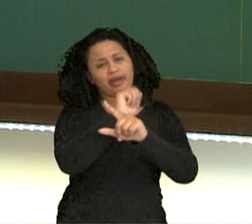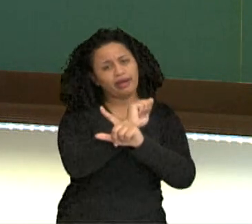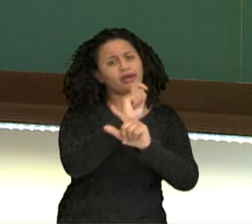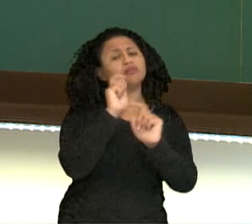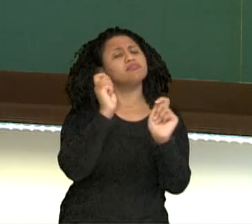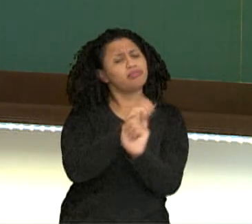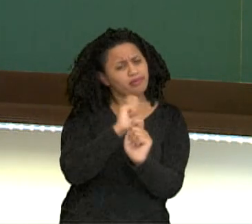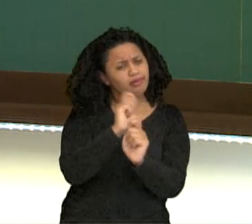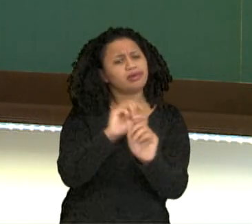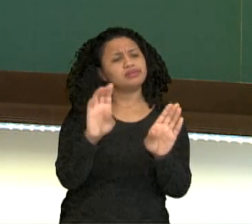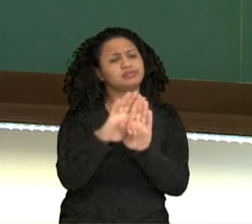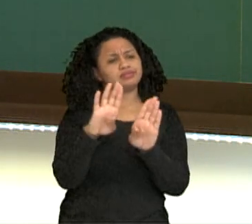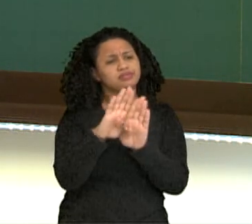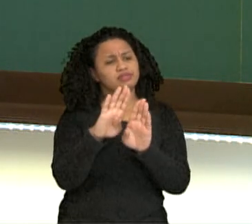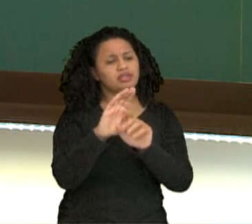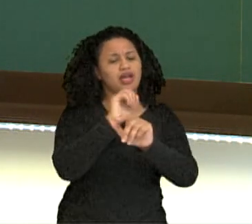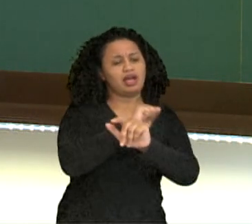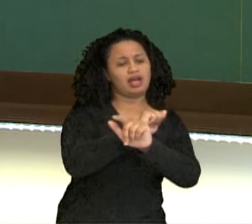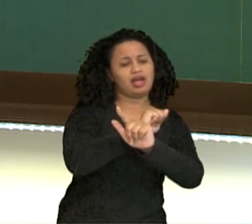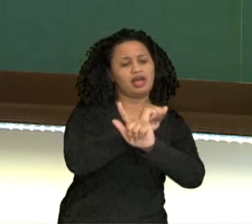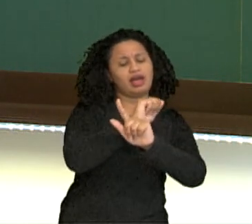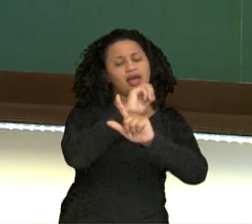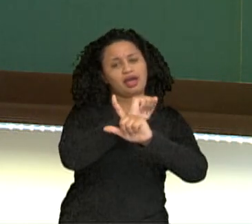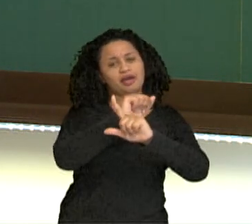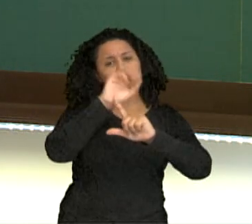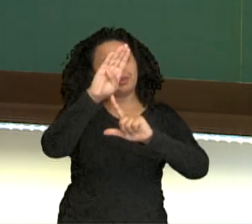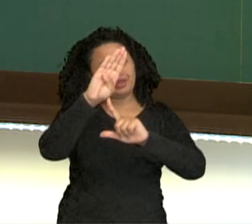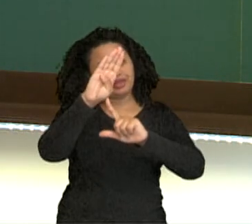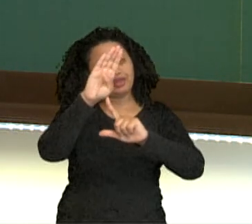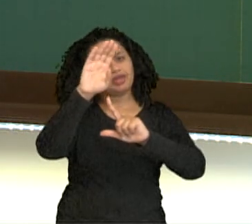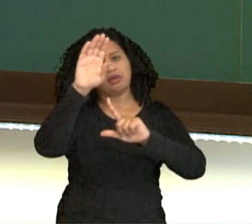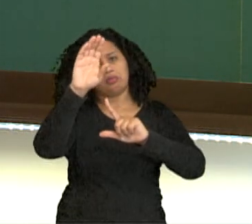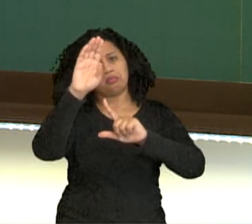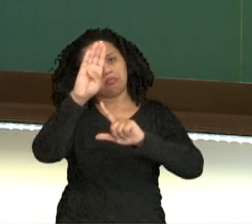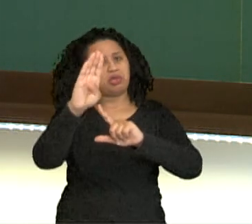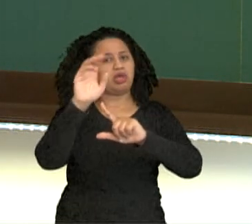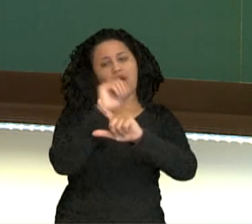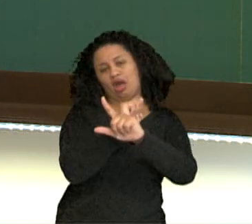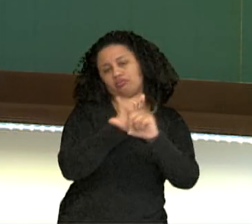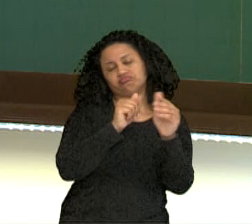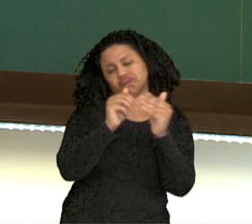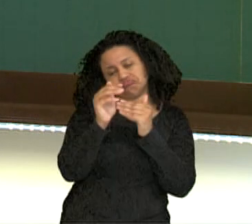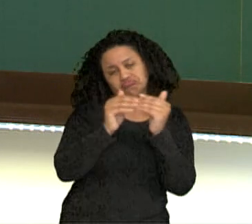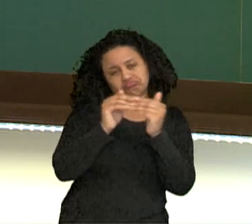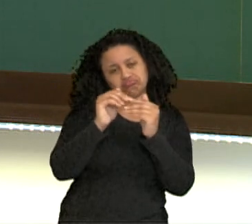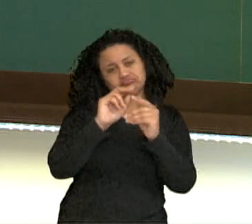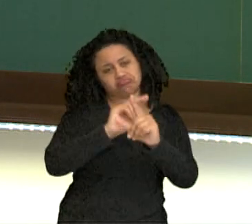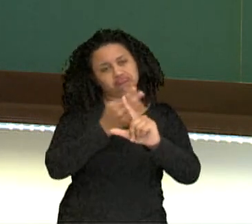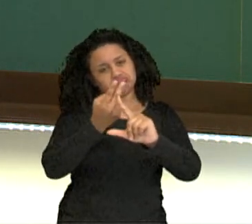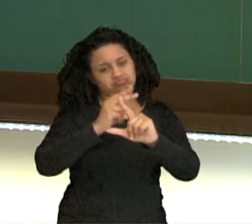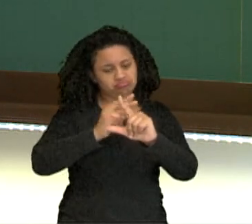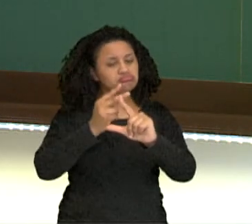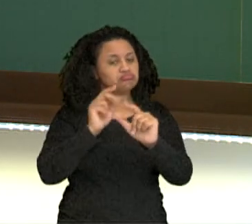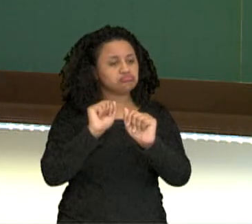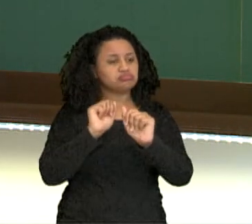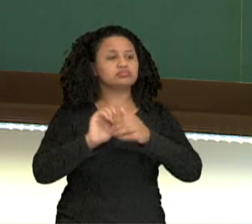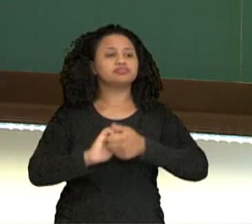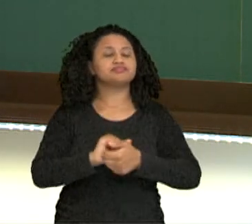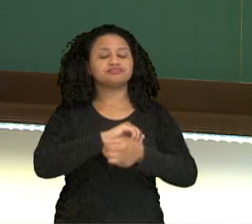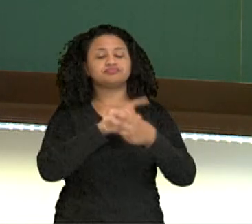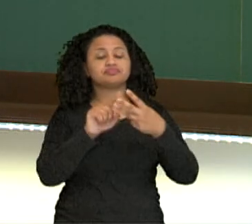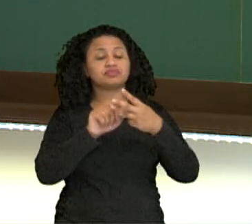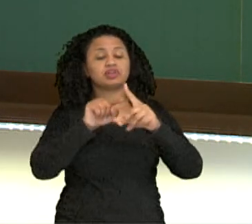tá? Tanto faz. AB é que eu tô falando daqui de baixo para cima, né? Ou de B até A. E